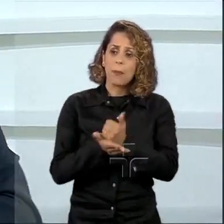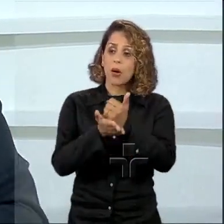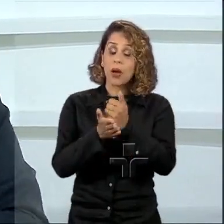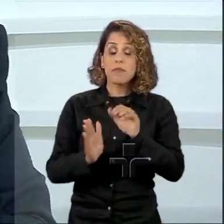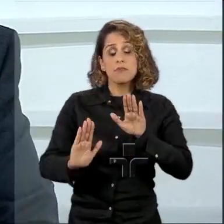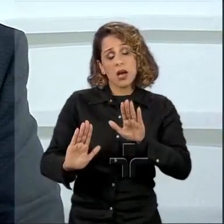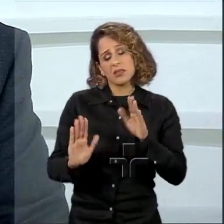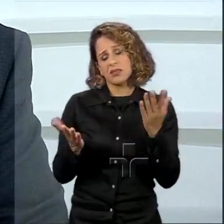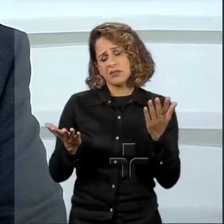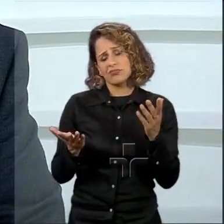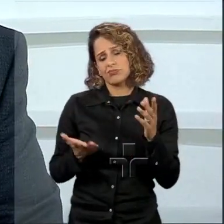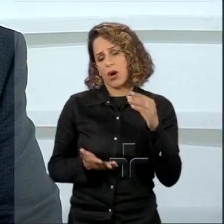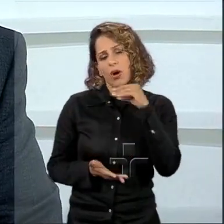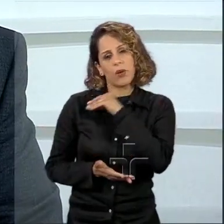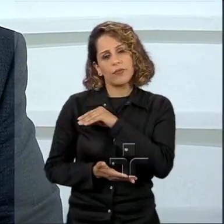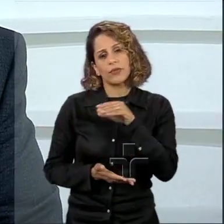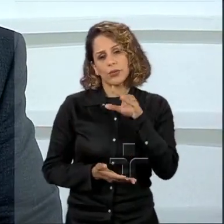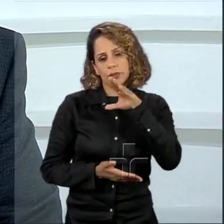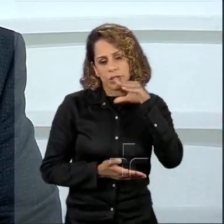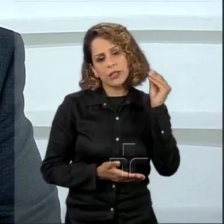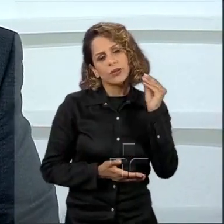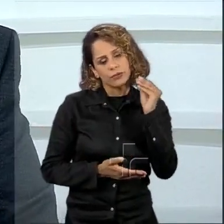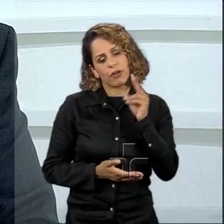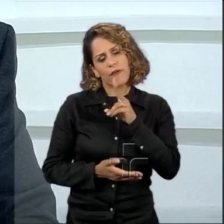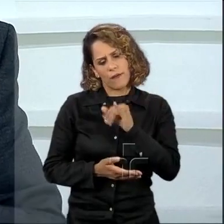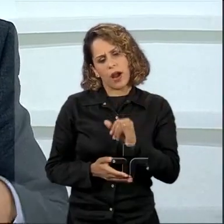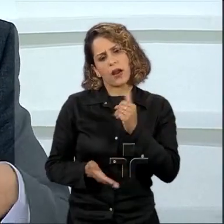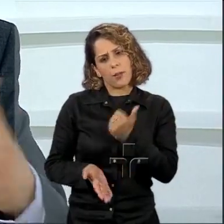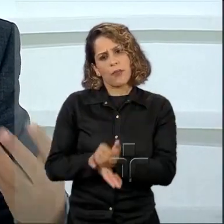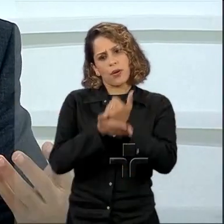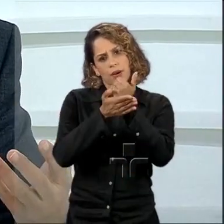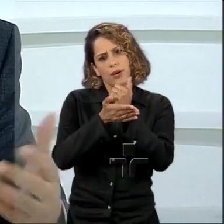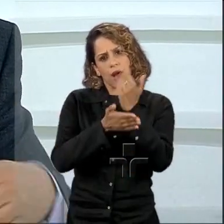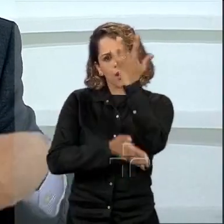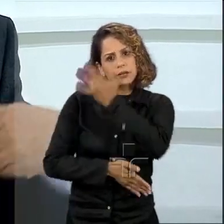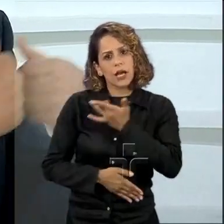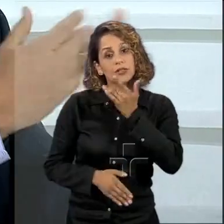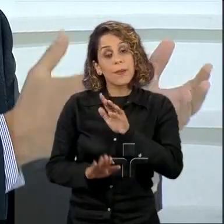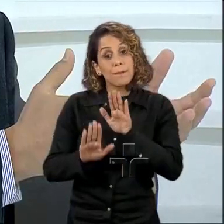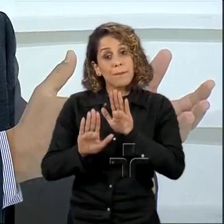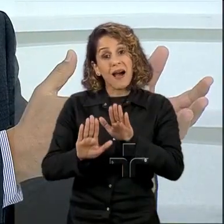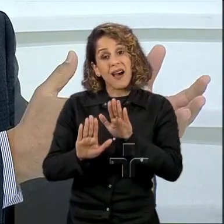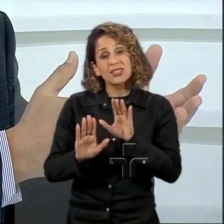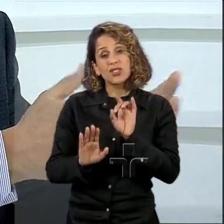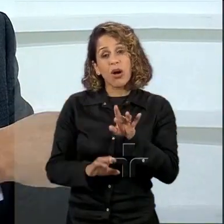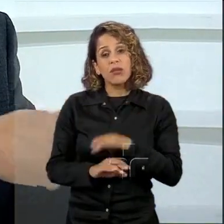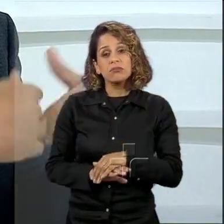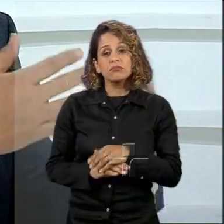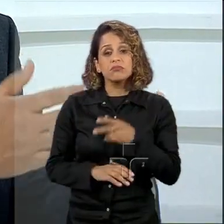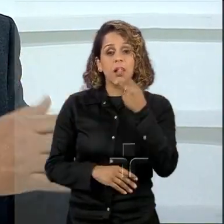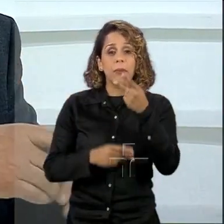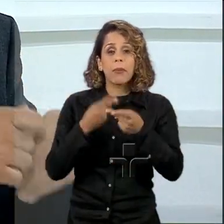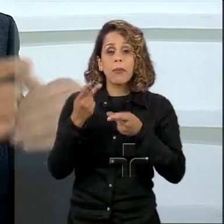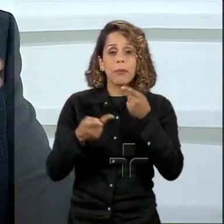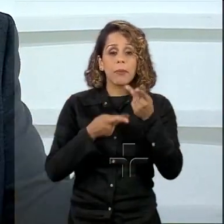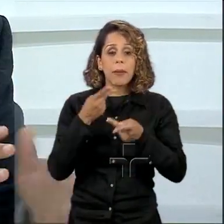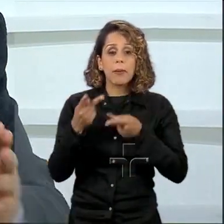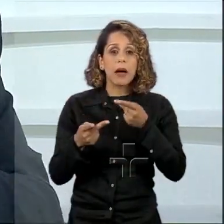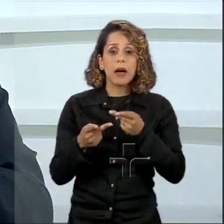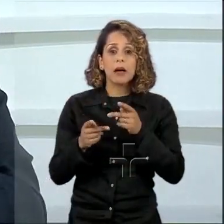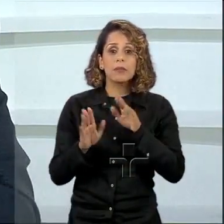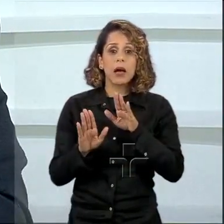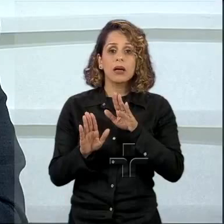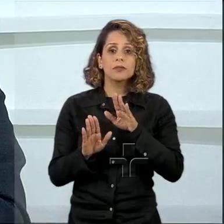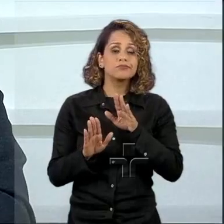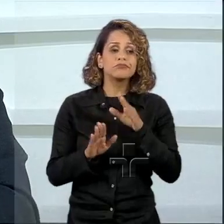espontaneamente vai declarar o apoio ao Haddad. Agora, dizer isso e ficar em Boa Viagem na praia, ou no Pôr de Galinhas na